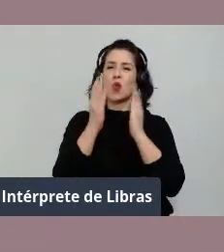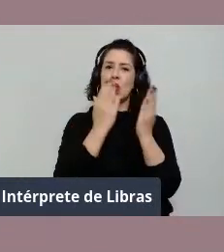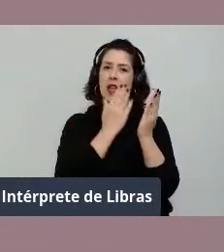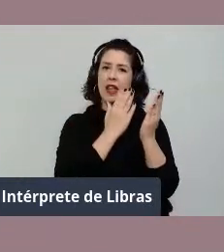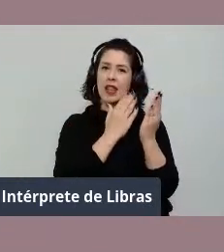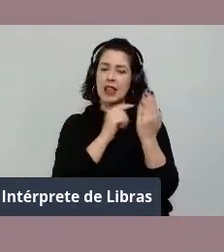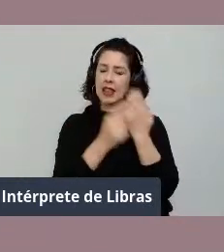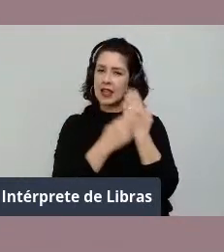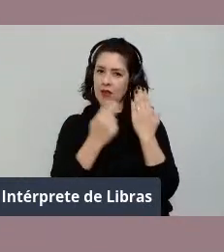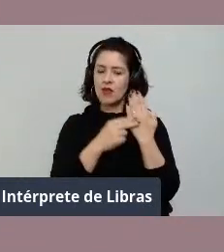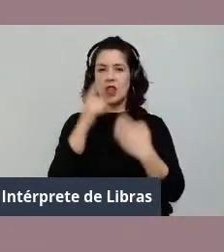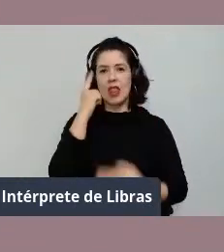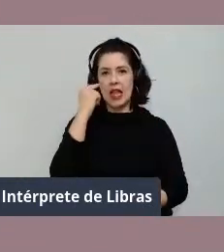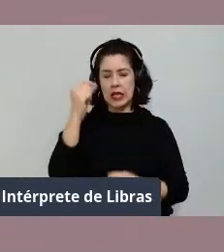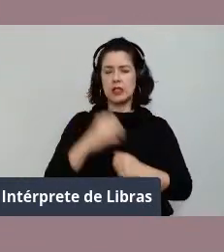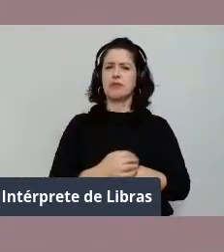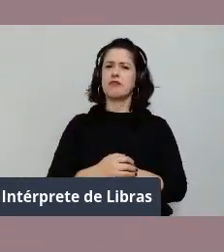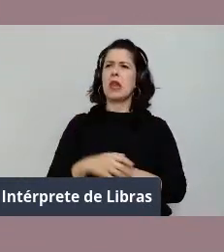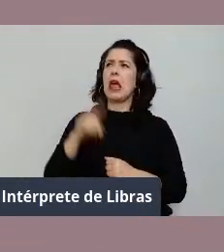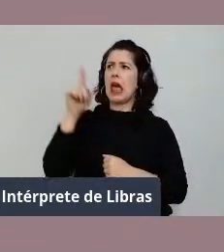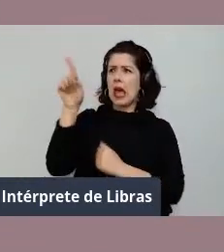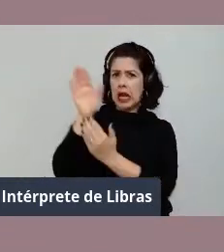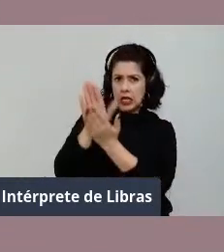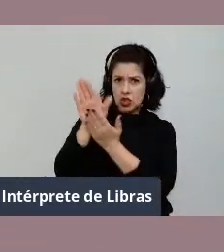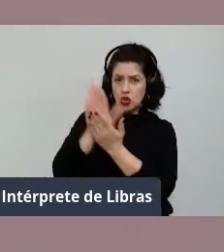editou grandes escritores da literatura